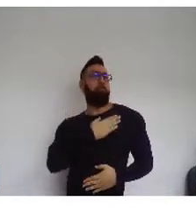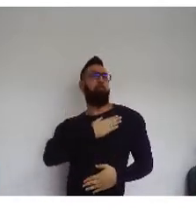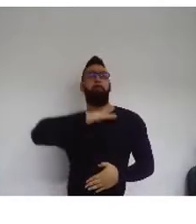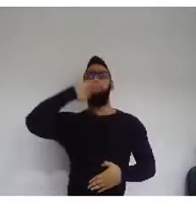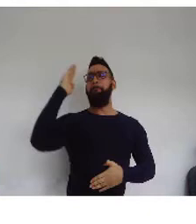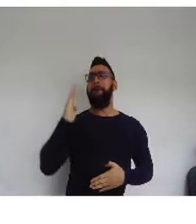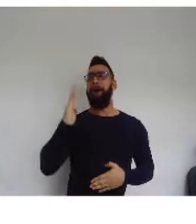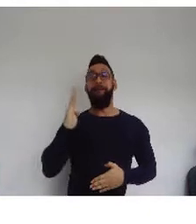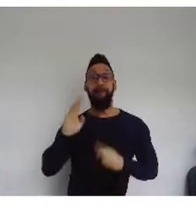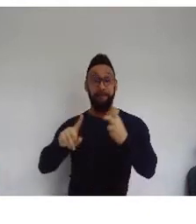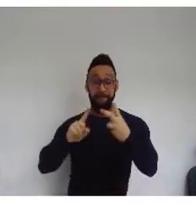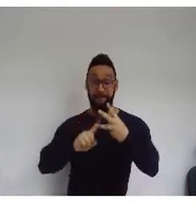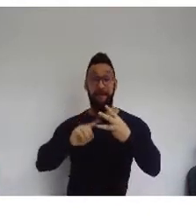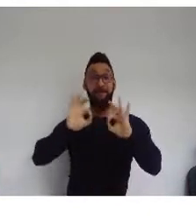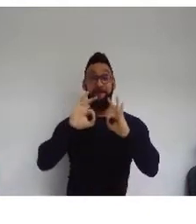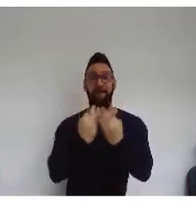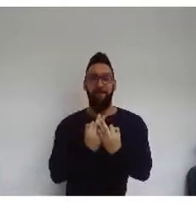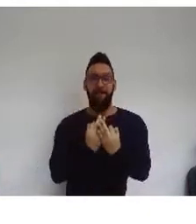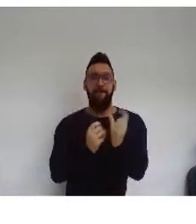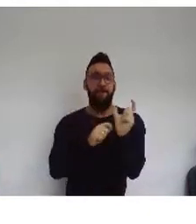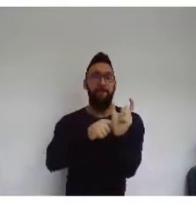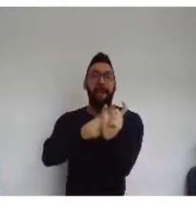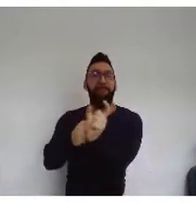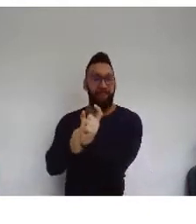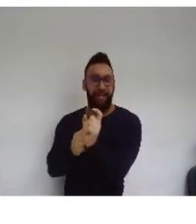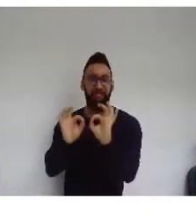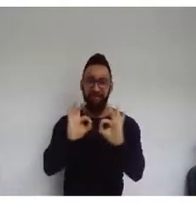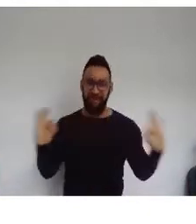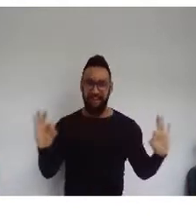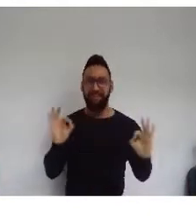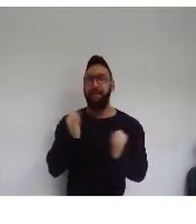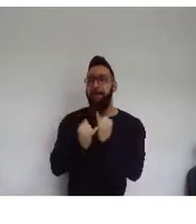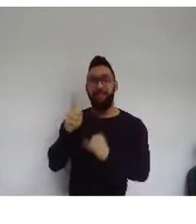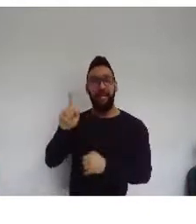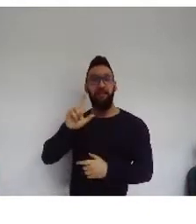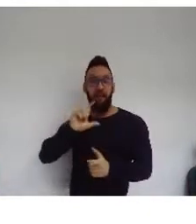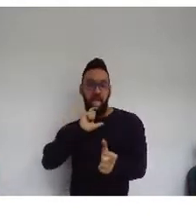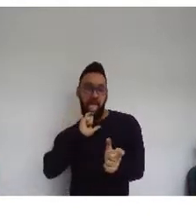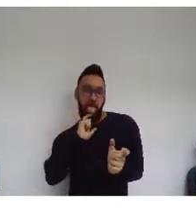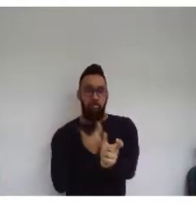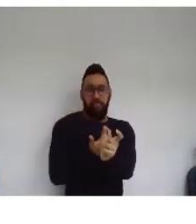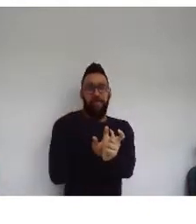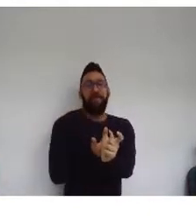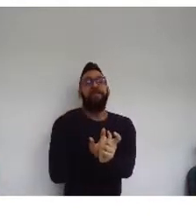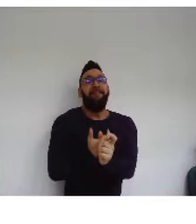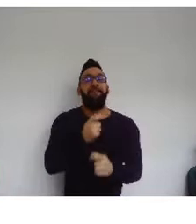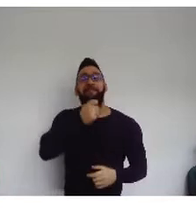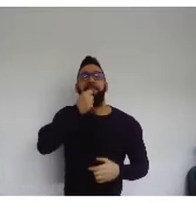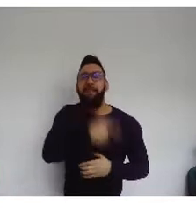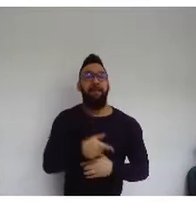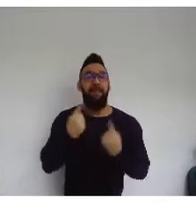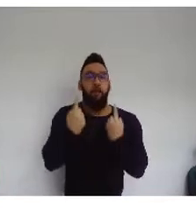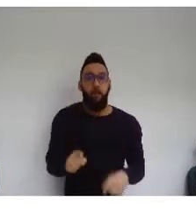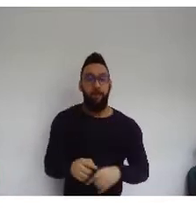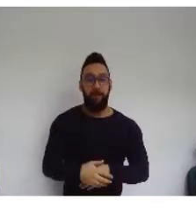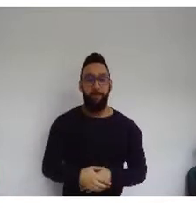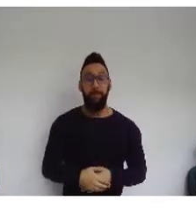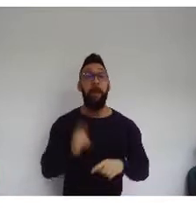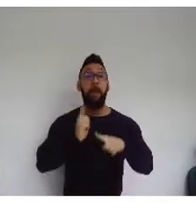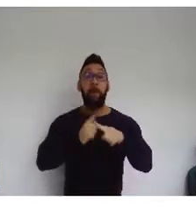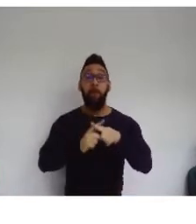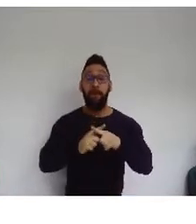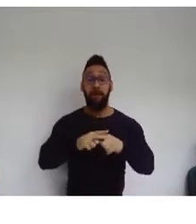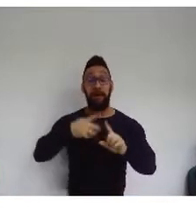A exposição focaliza a repressão e focaliza no fato de que a repressão e as conquistas